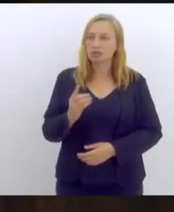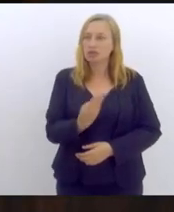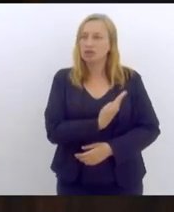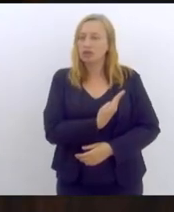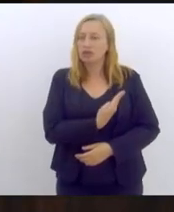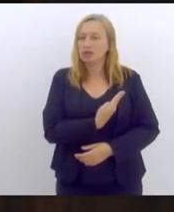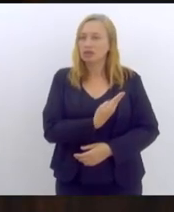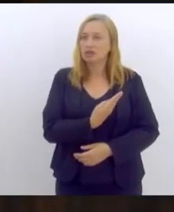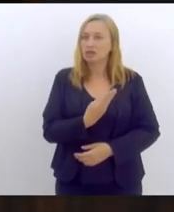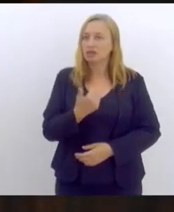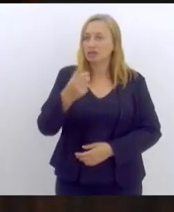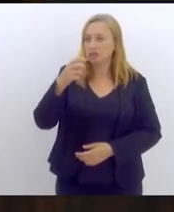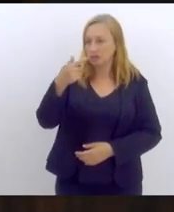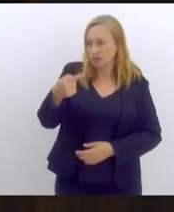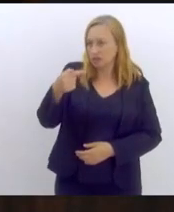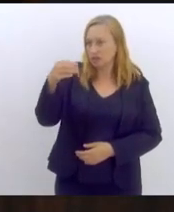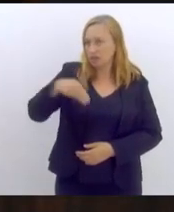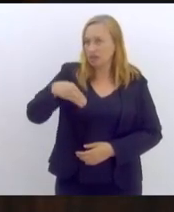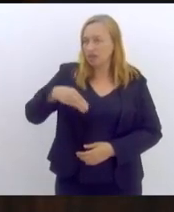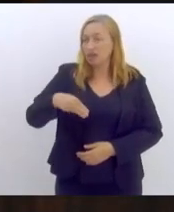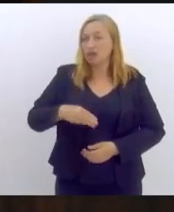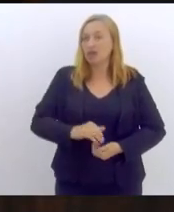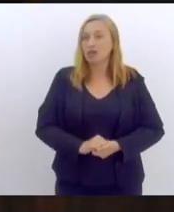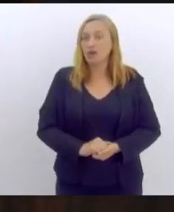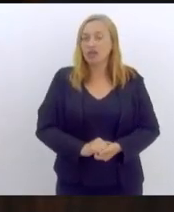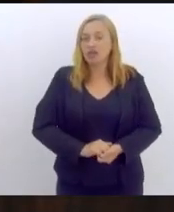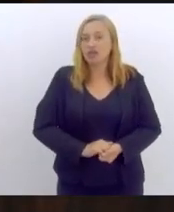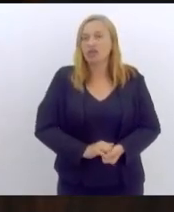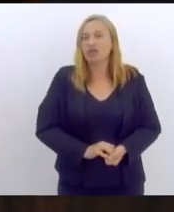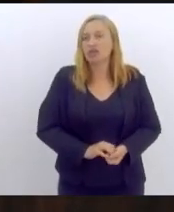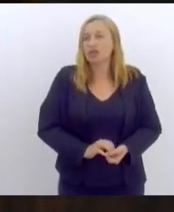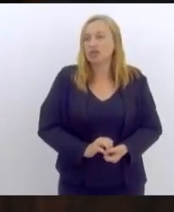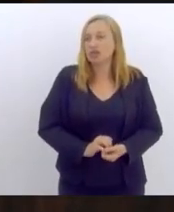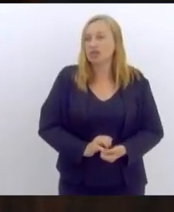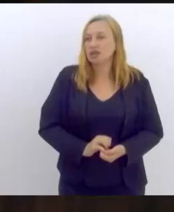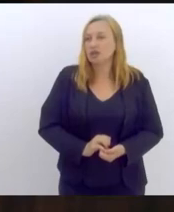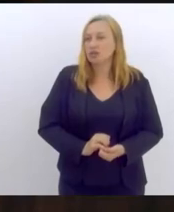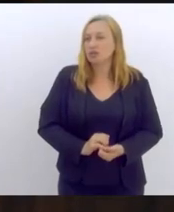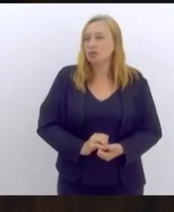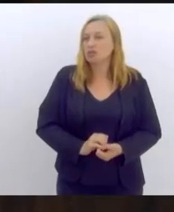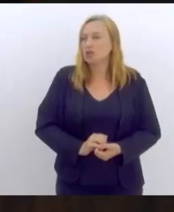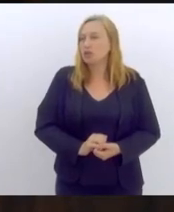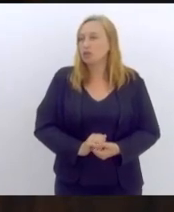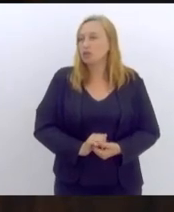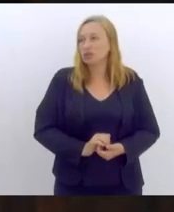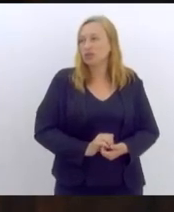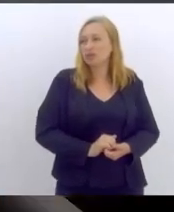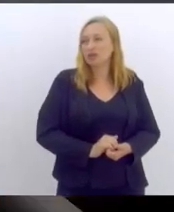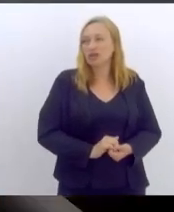Excelência, dispõe de 7 minutos, que são os minutos restantes do expediente final.